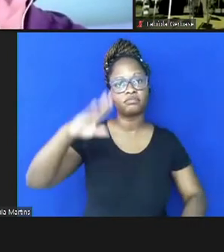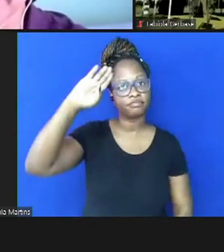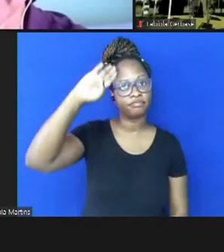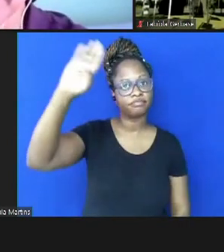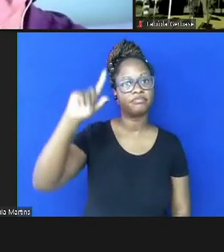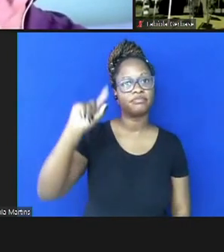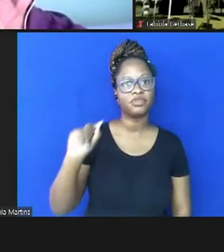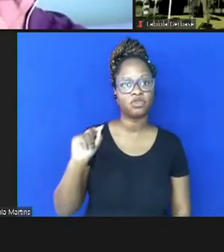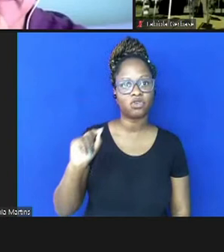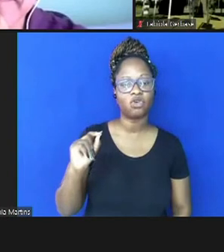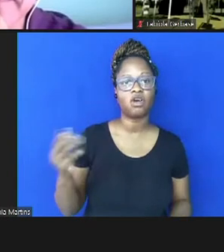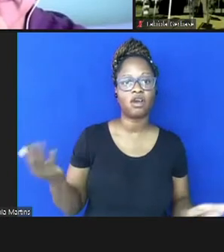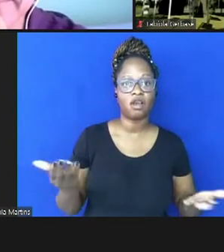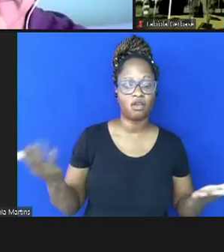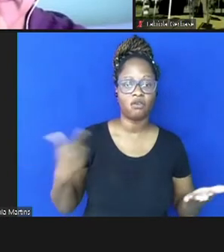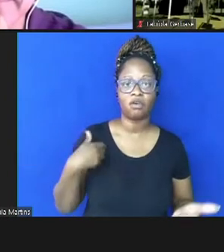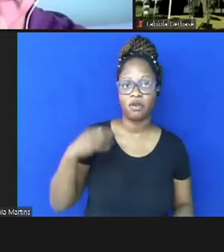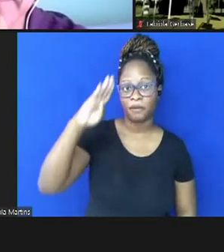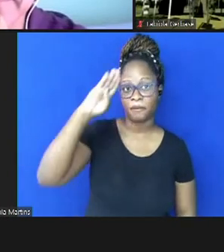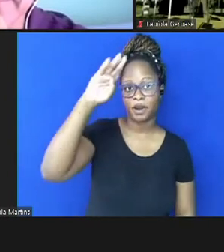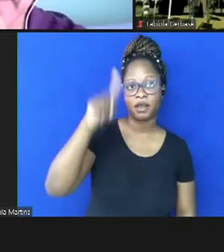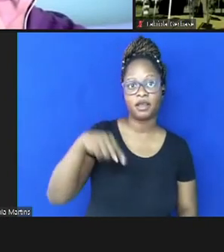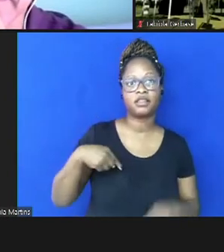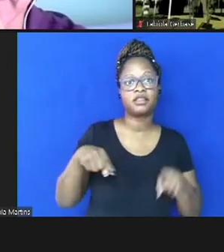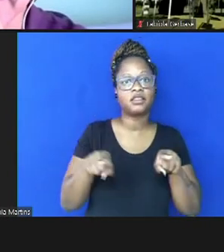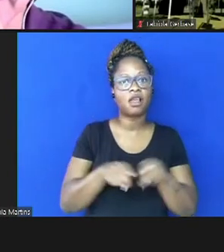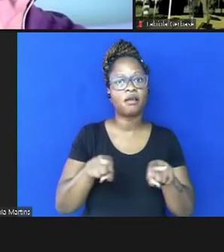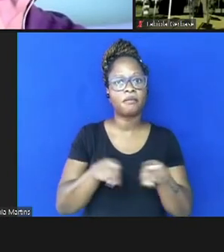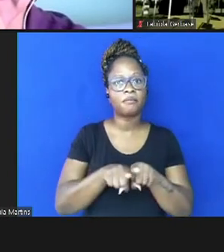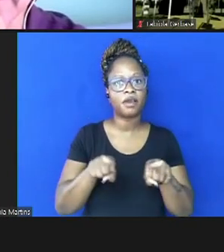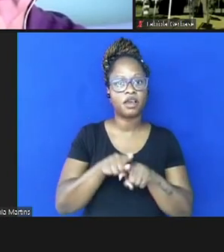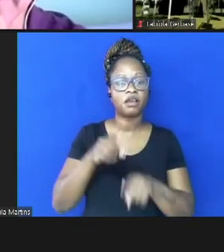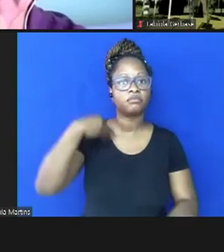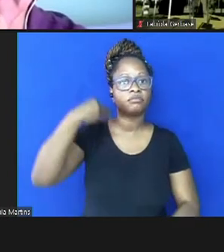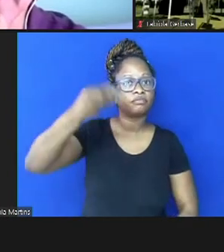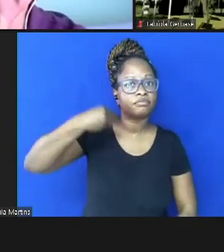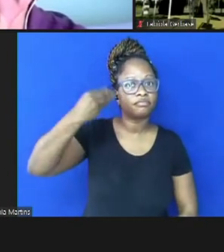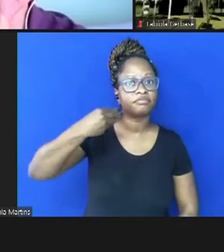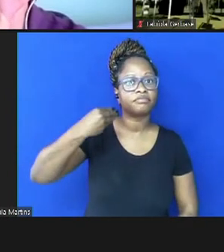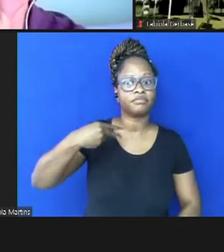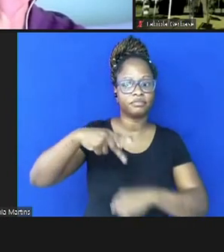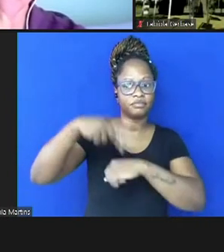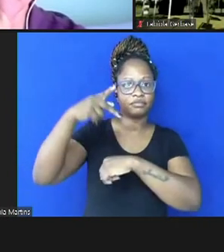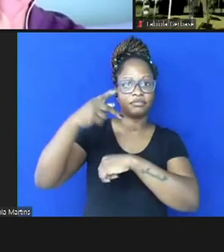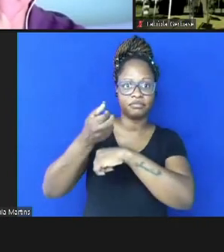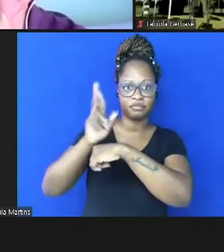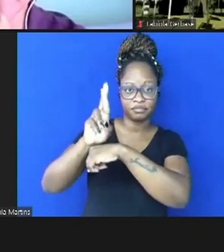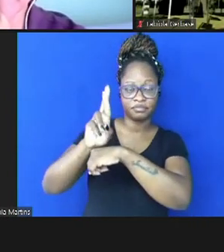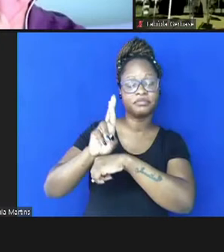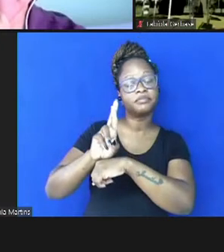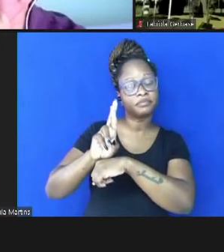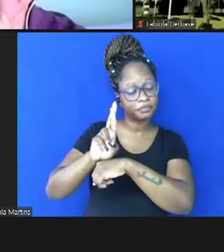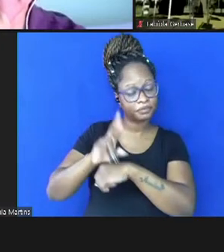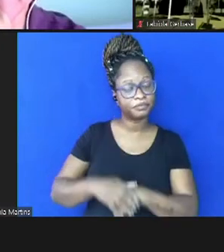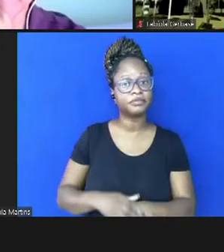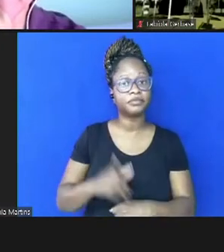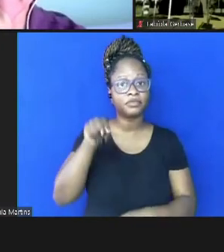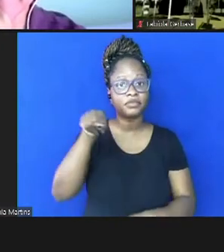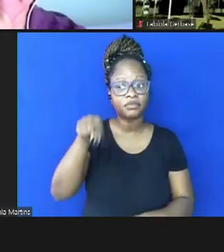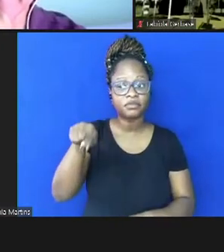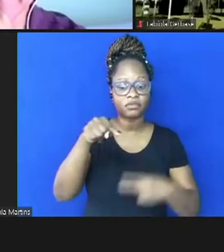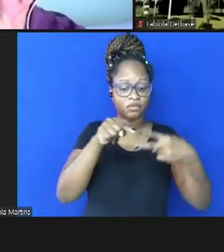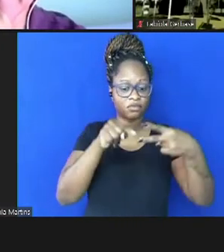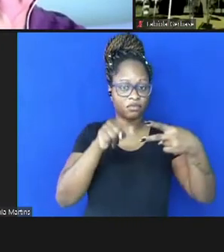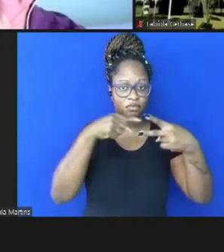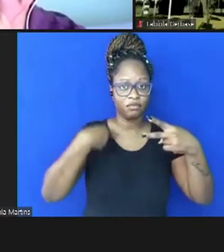Research Fellowship e também o experiente, né, e o postdoctoral, mas e esses são, não